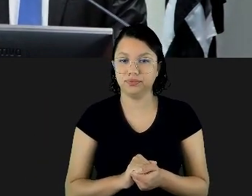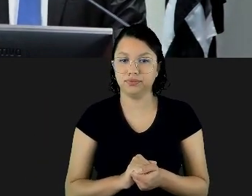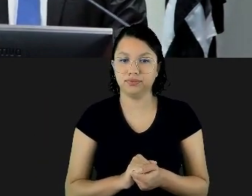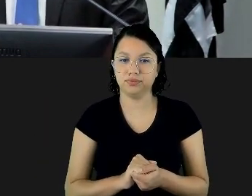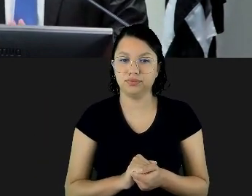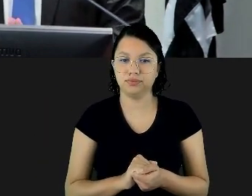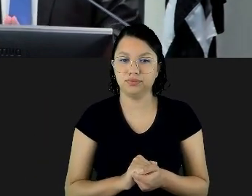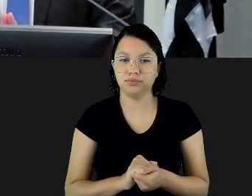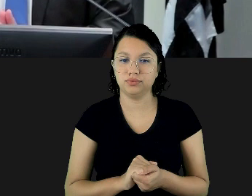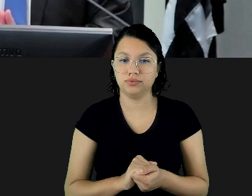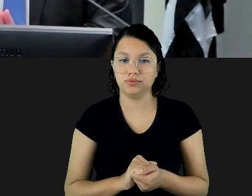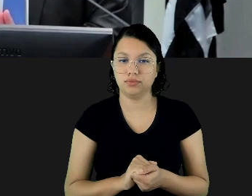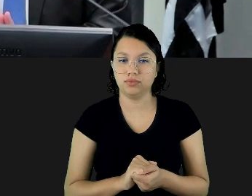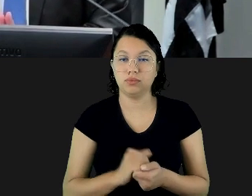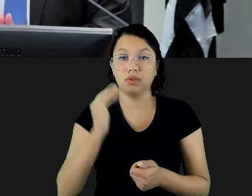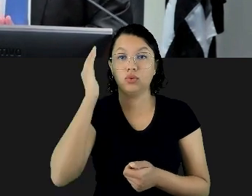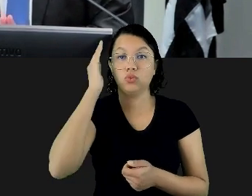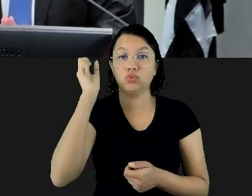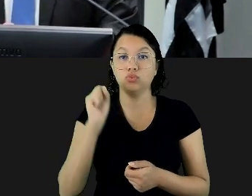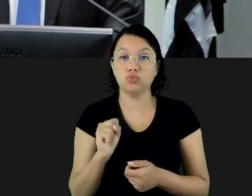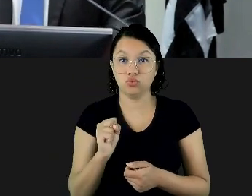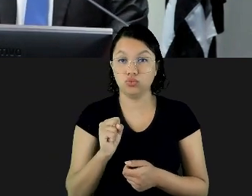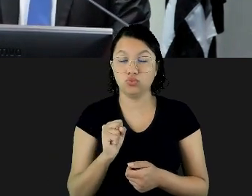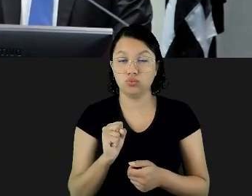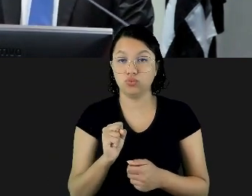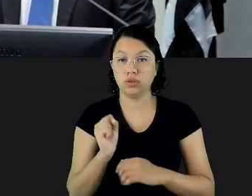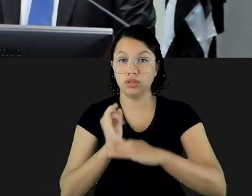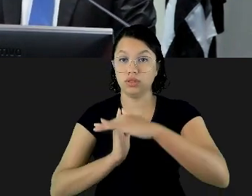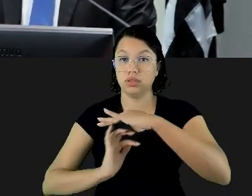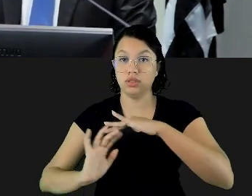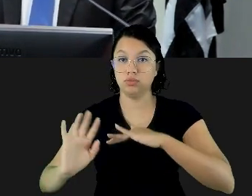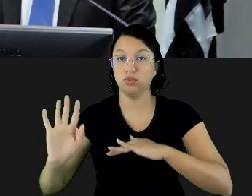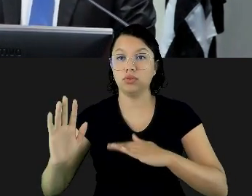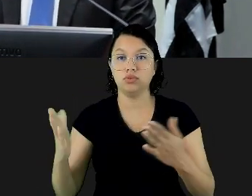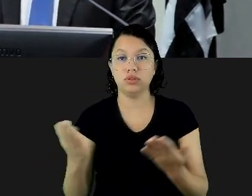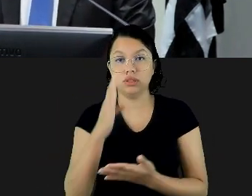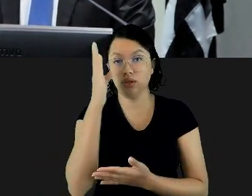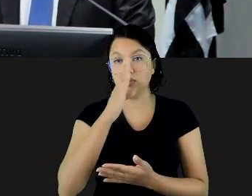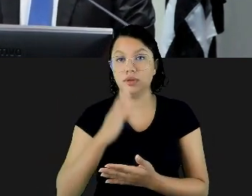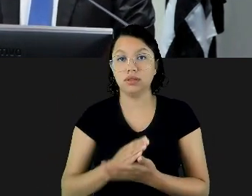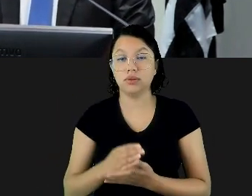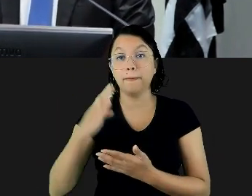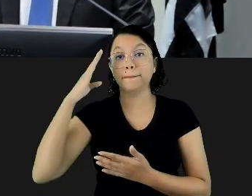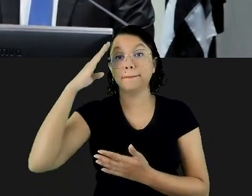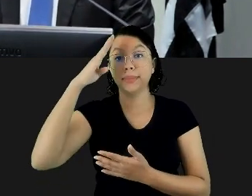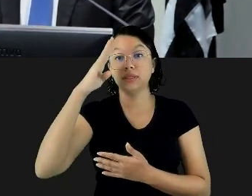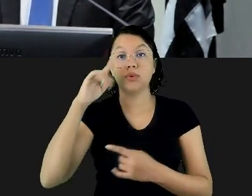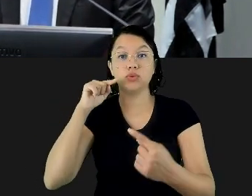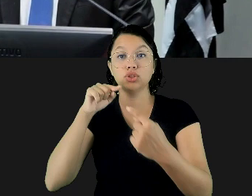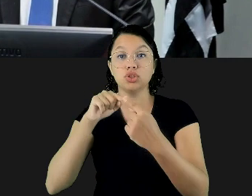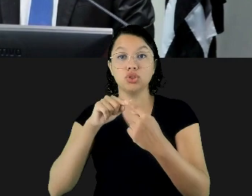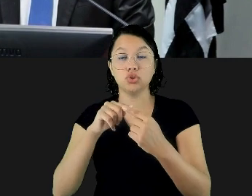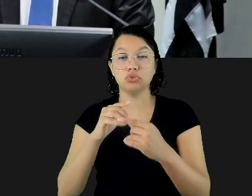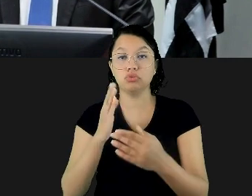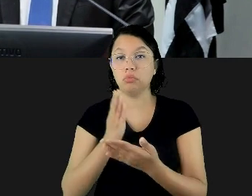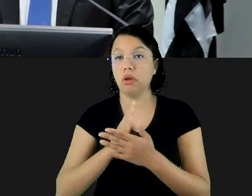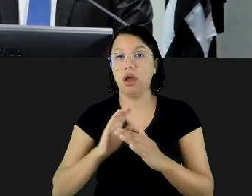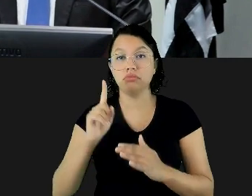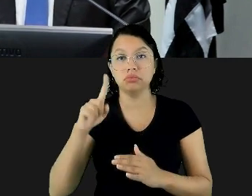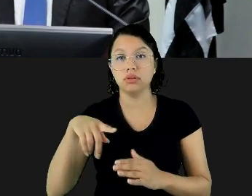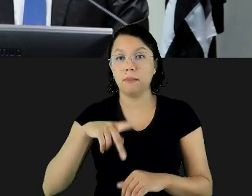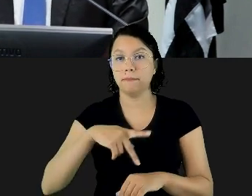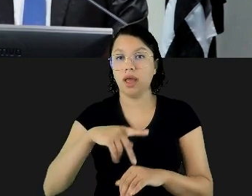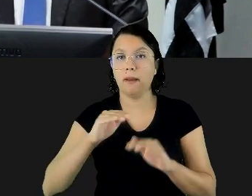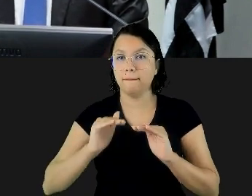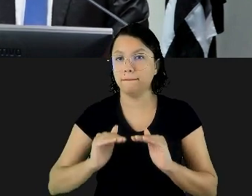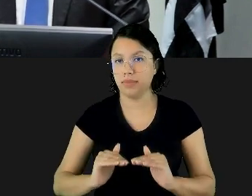Mato Grosso do Sul nas exportações do Brasil. O principal destino deixou de ser os Países Baixos em 2010. Atualmente é a